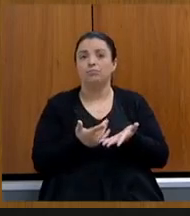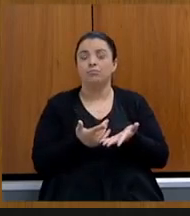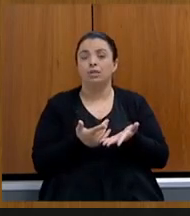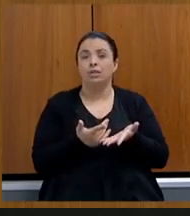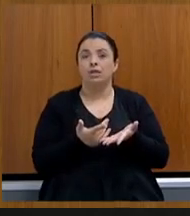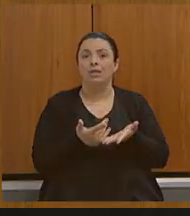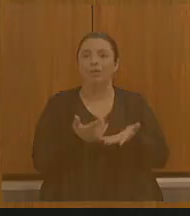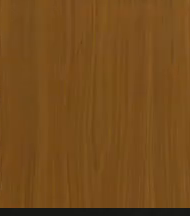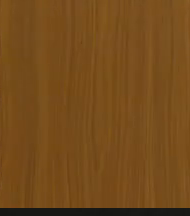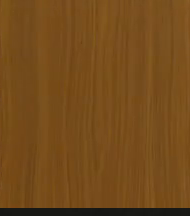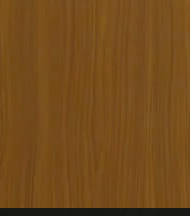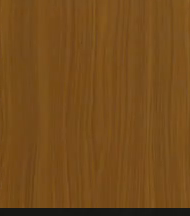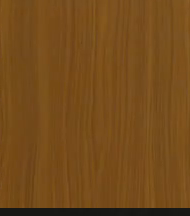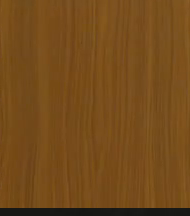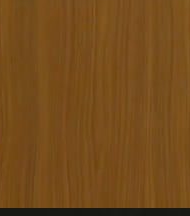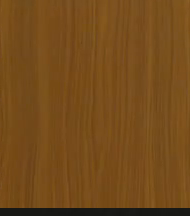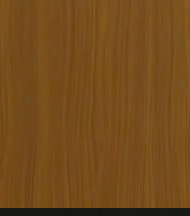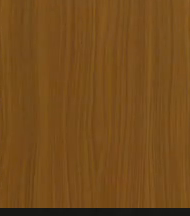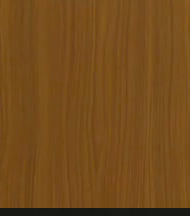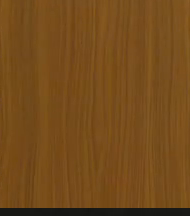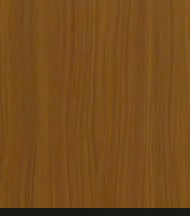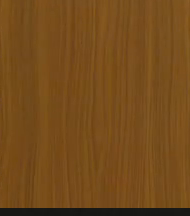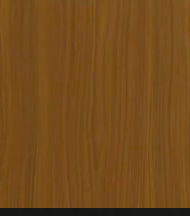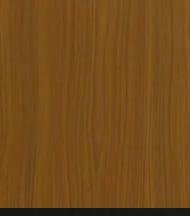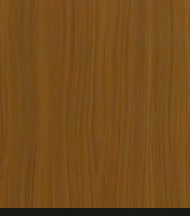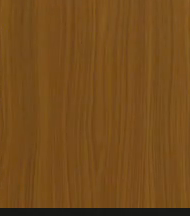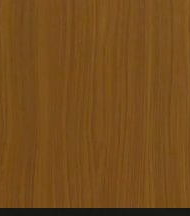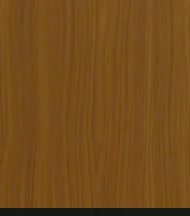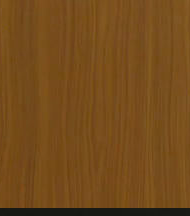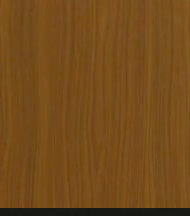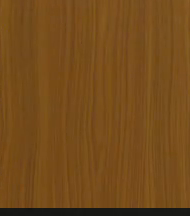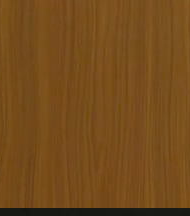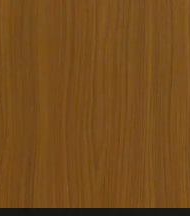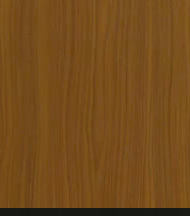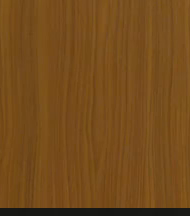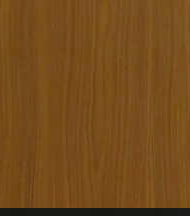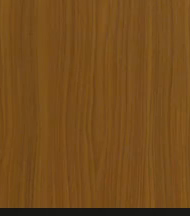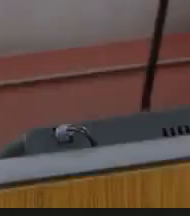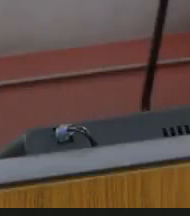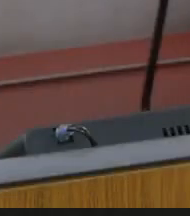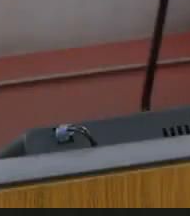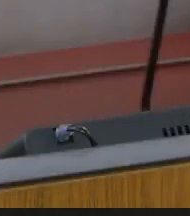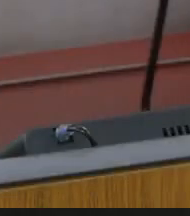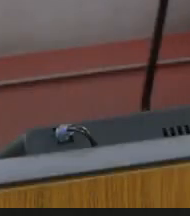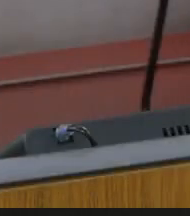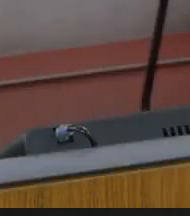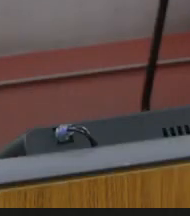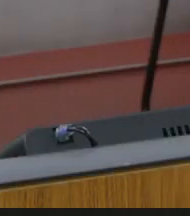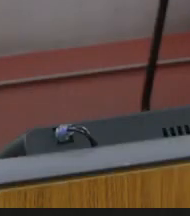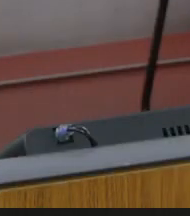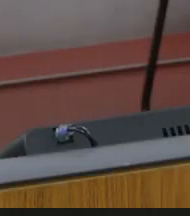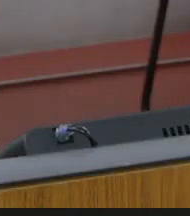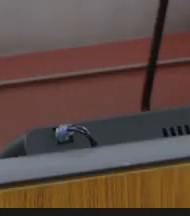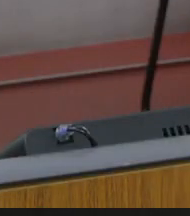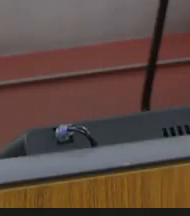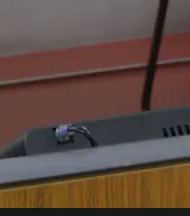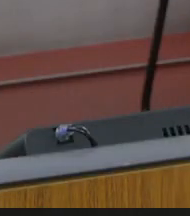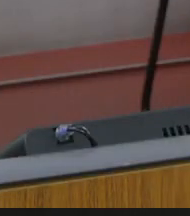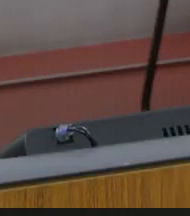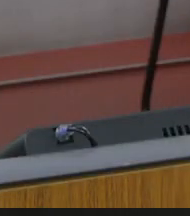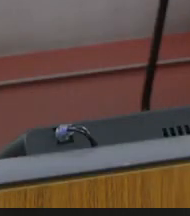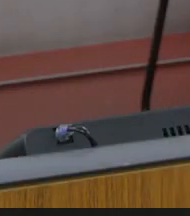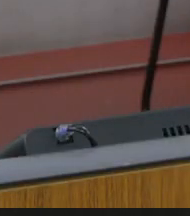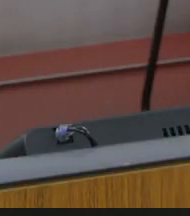quebrado né com um defe extremamente alto e tivemos alegria eu costumo dizer Deputado que eu nunca vou esquecer essa data dia